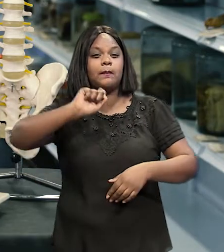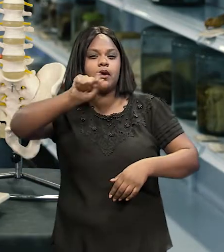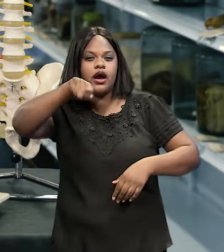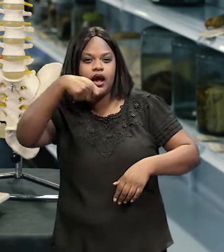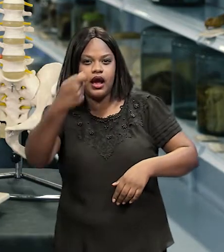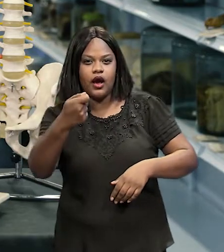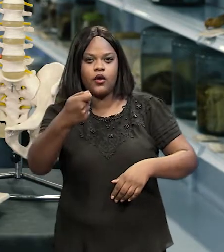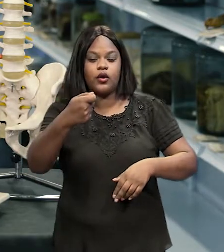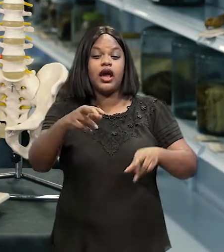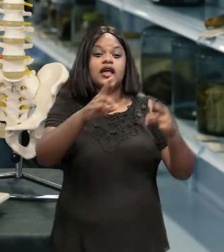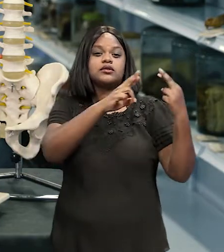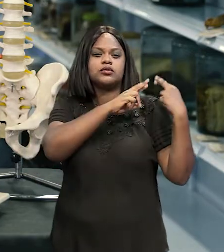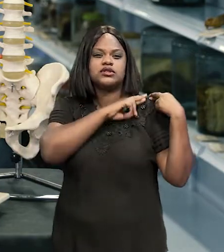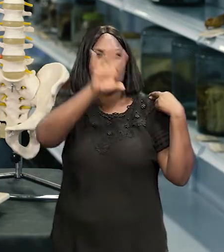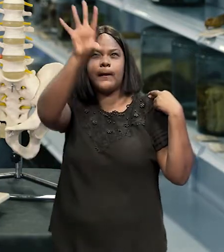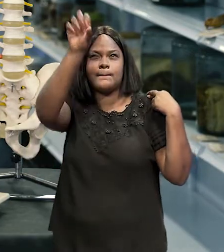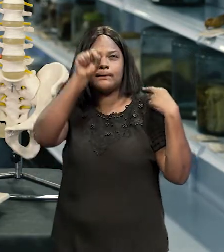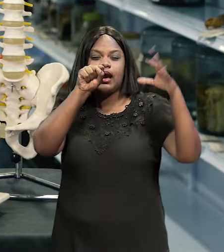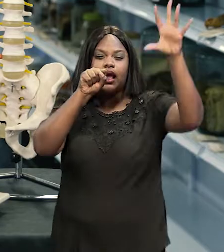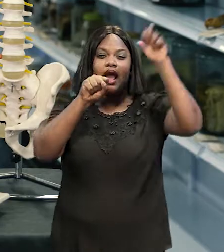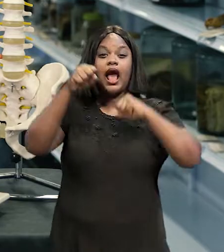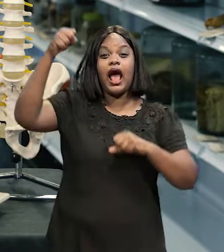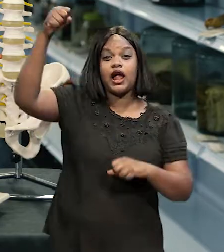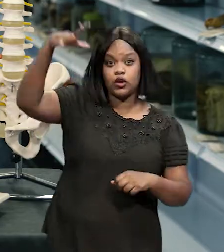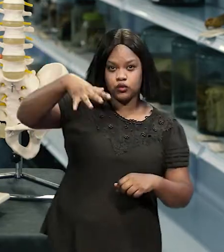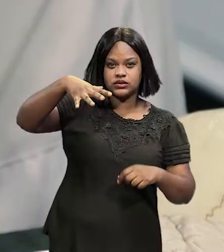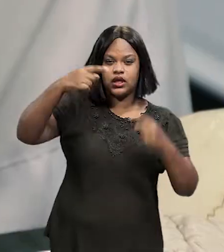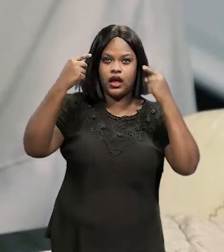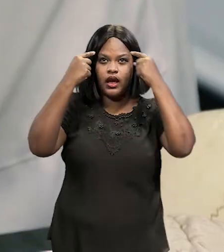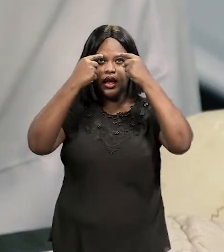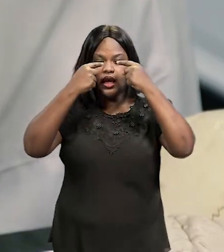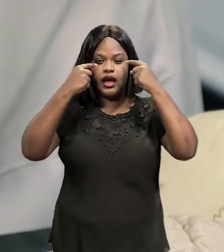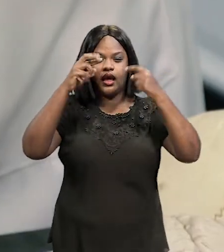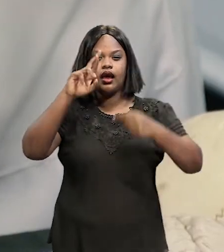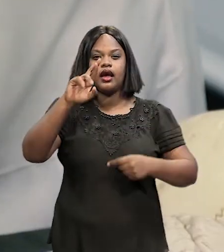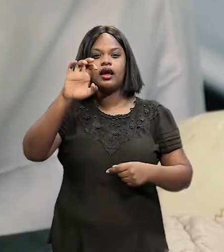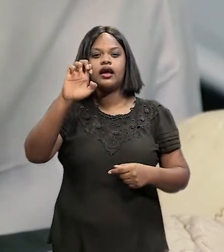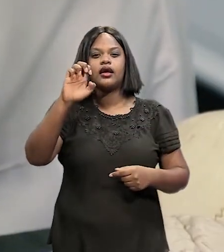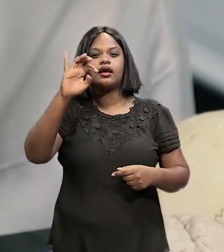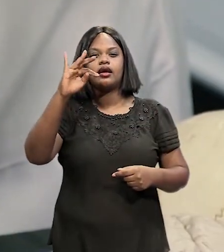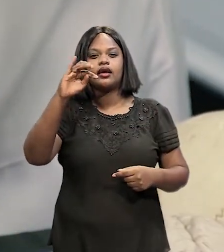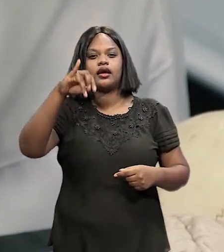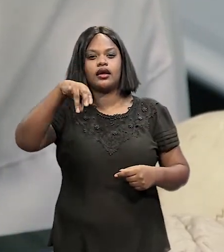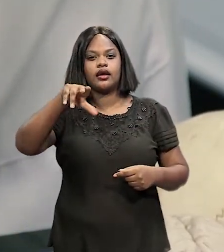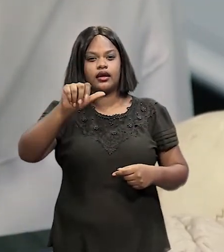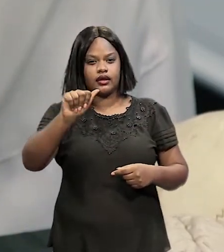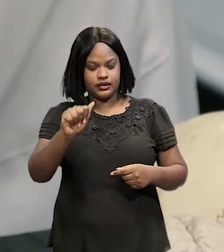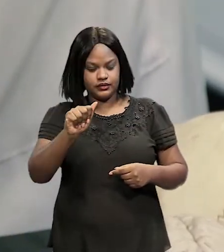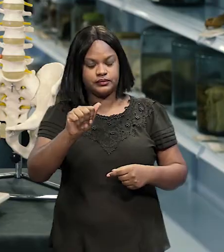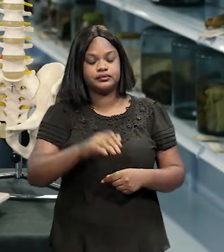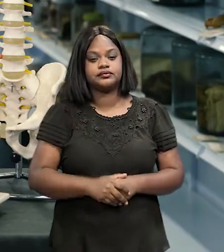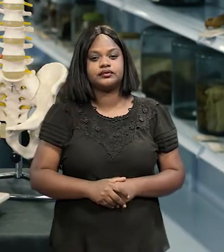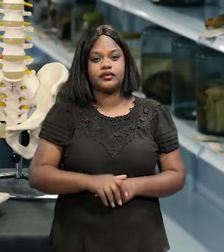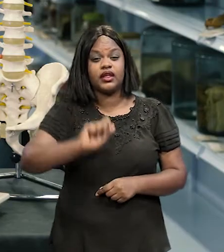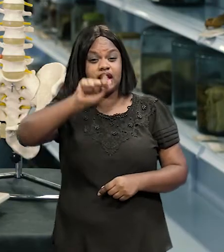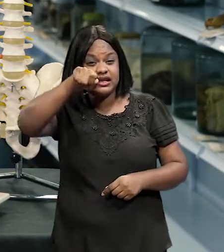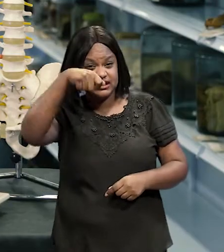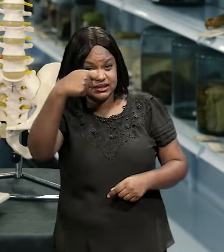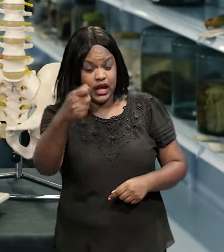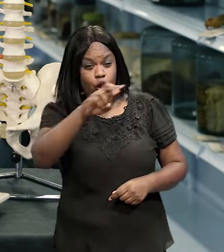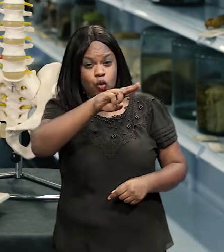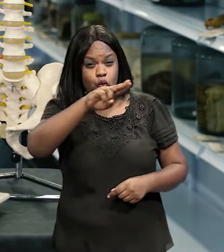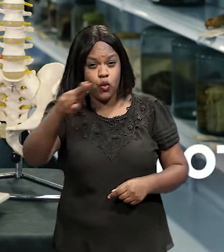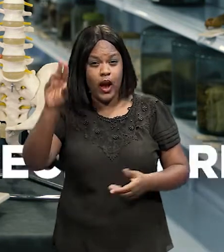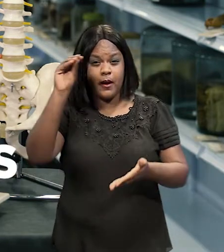especializados em captar a luz, que ficam na nossa retina, que é essa região que fica aqui no fundo do olho. Esses receptores